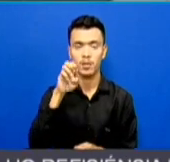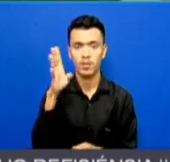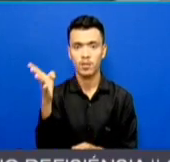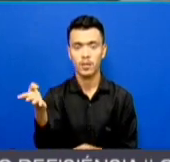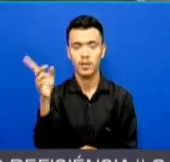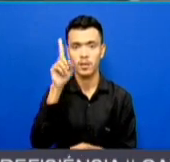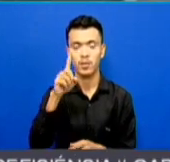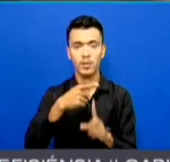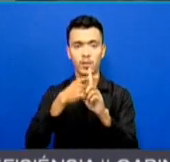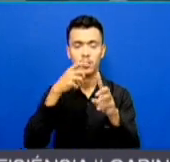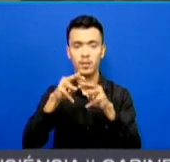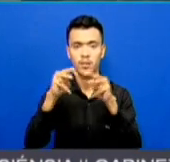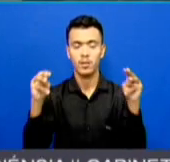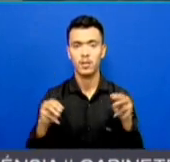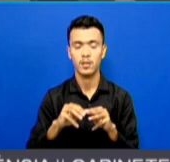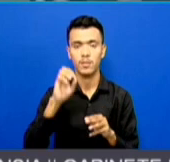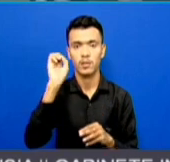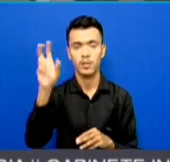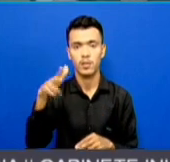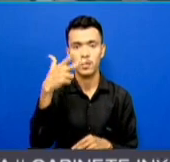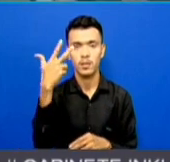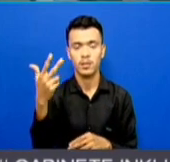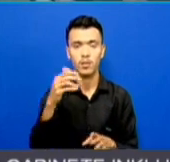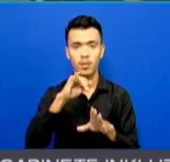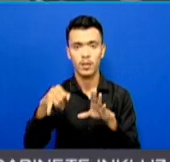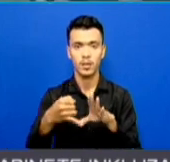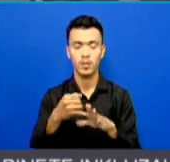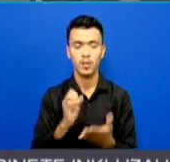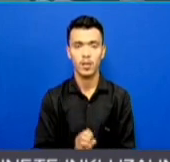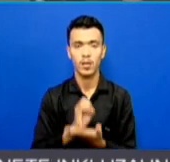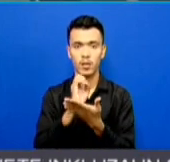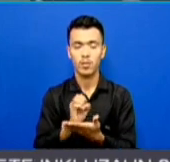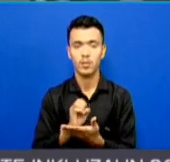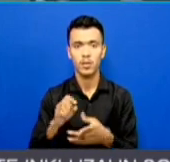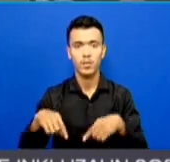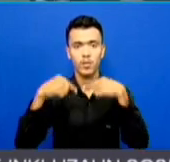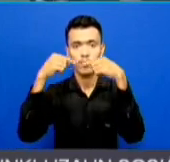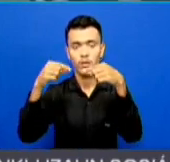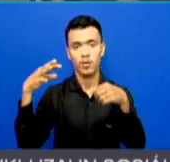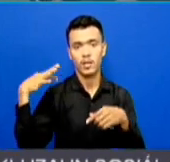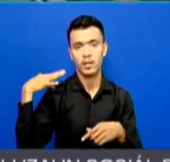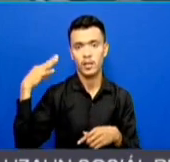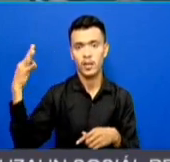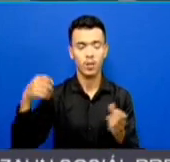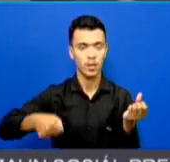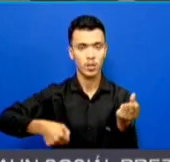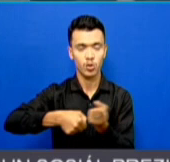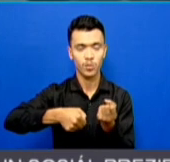241 os municípios São Lourenço Tolo inclui Raio ANB manifesta ona sirane candidatura hodi fortifica